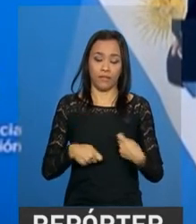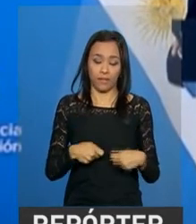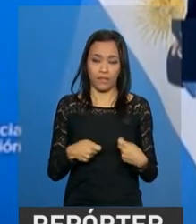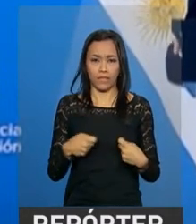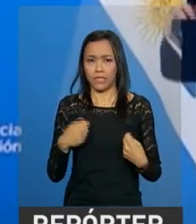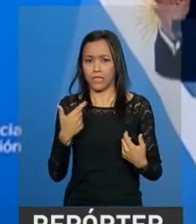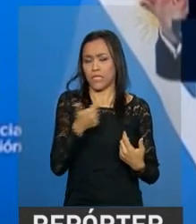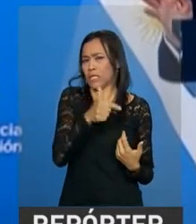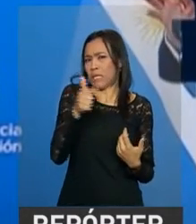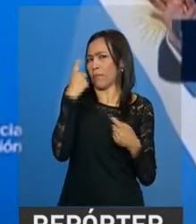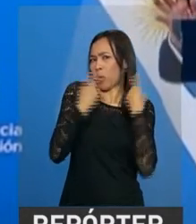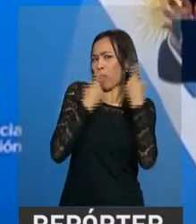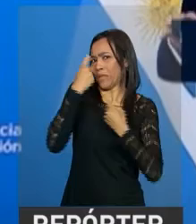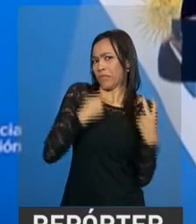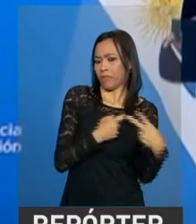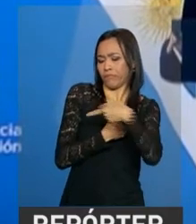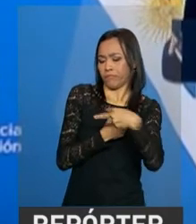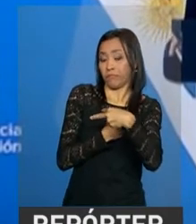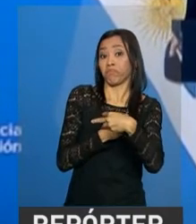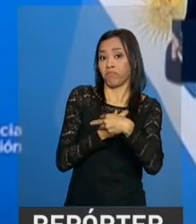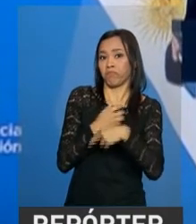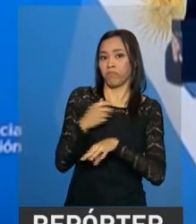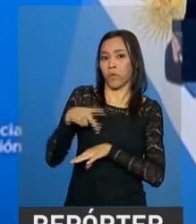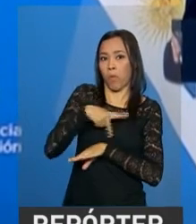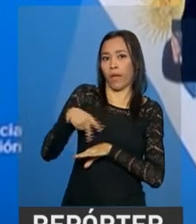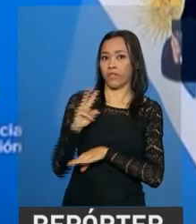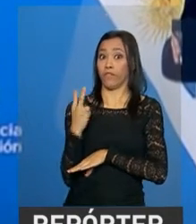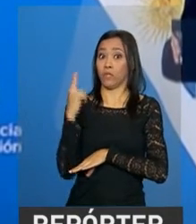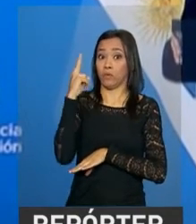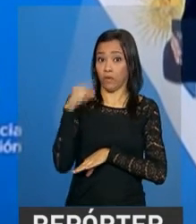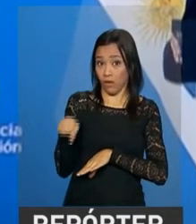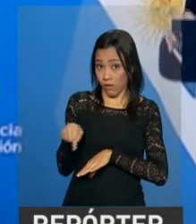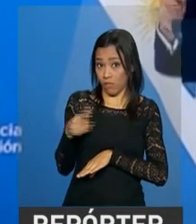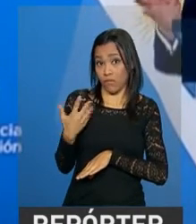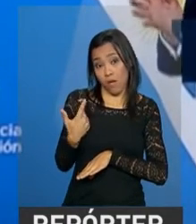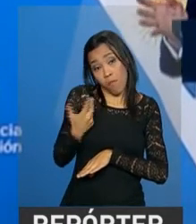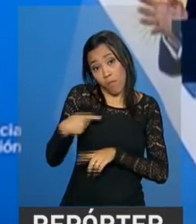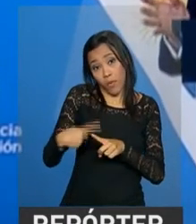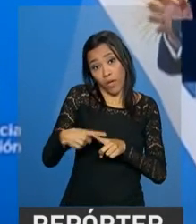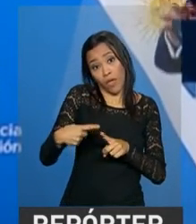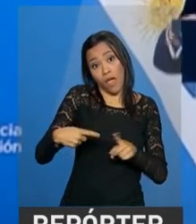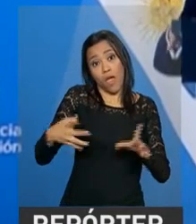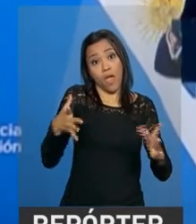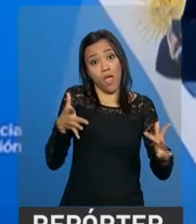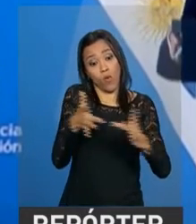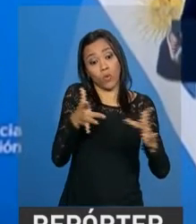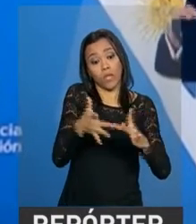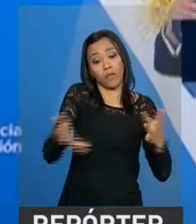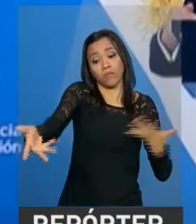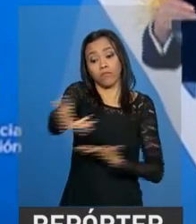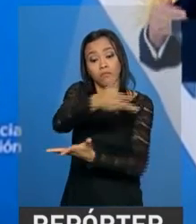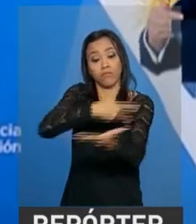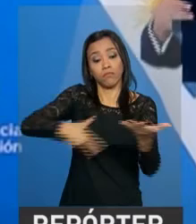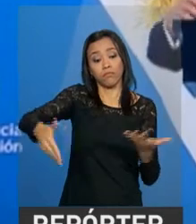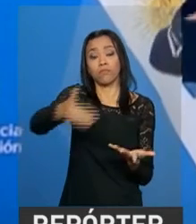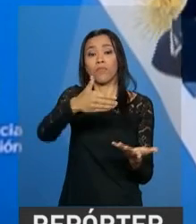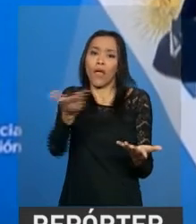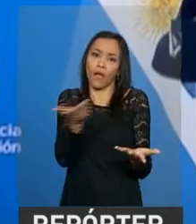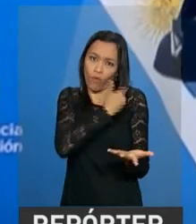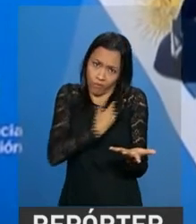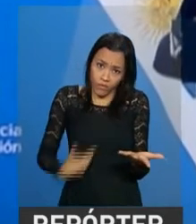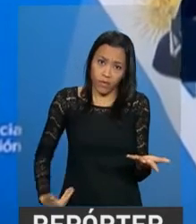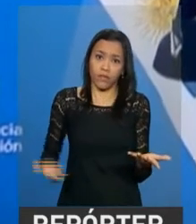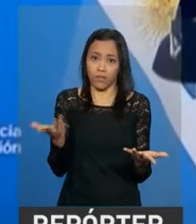sem nenhuma preocupação com a Venezuela, porque afinal a relação entre os estados é uma relação institucional, a relação do Brasil com a